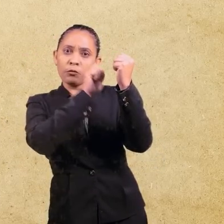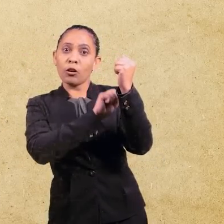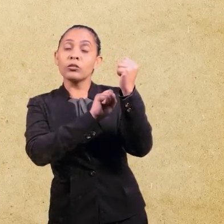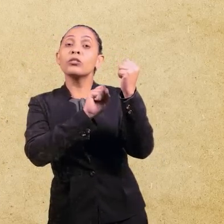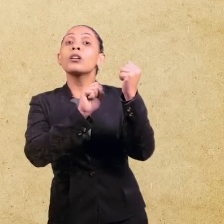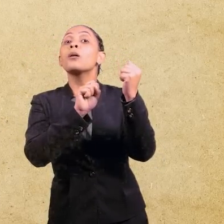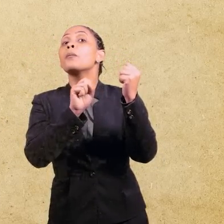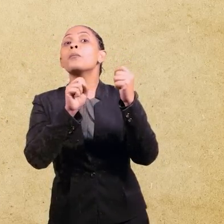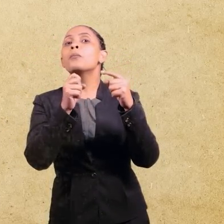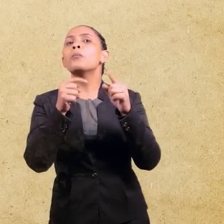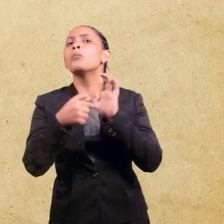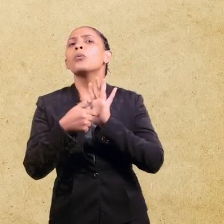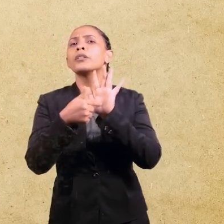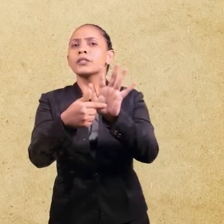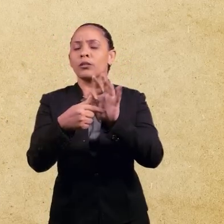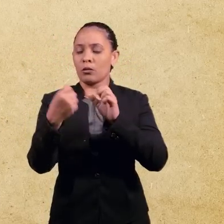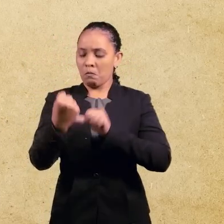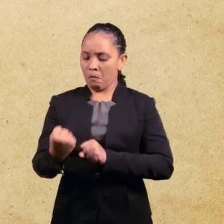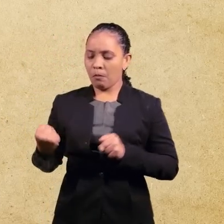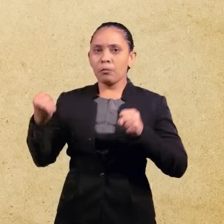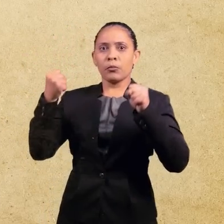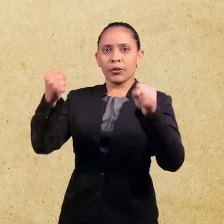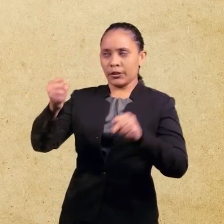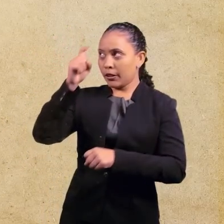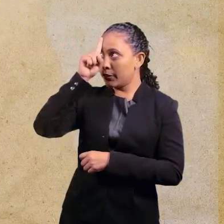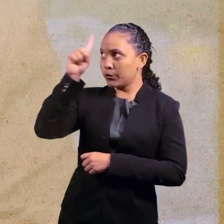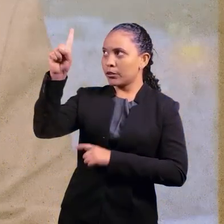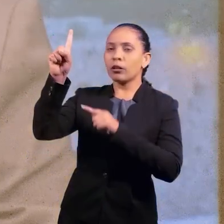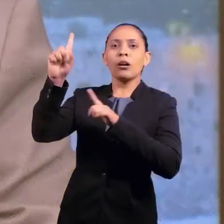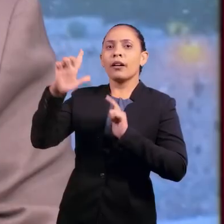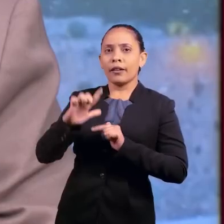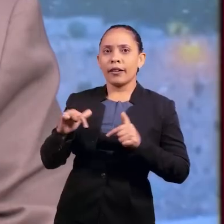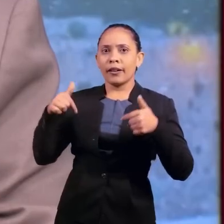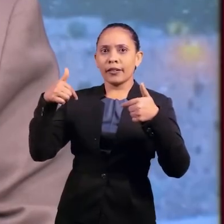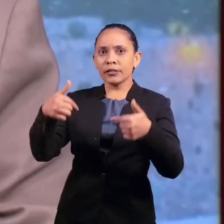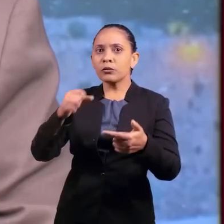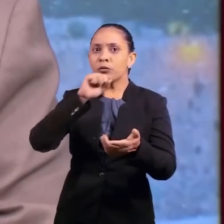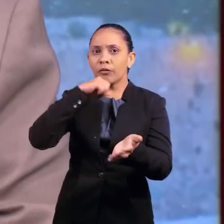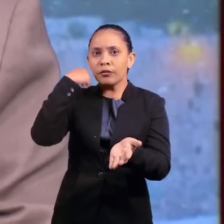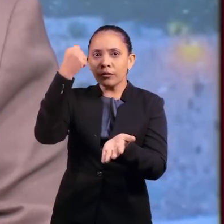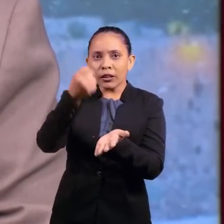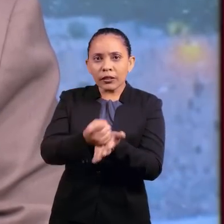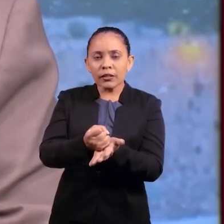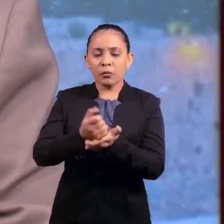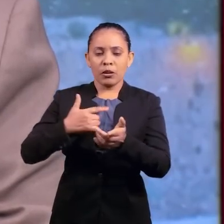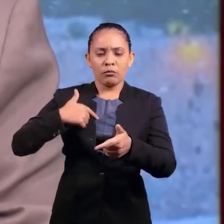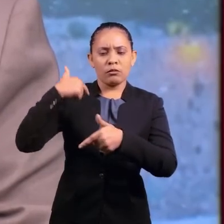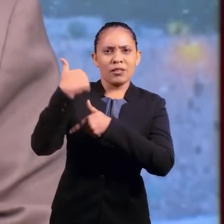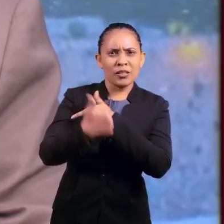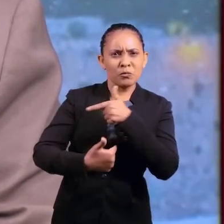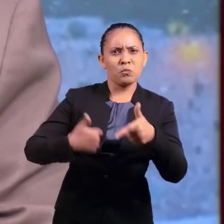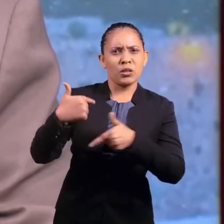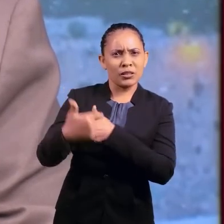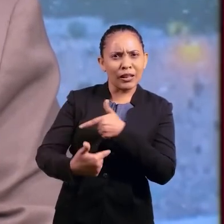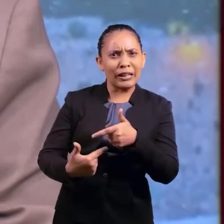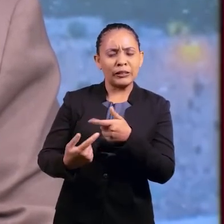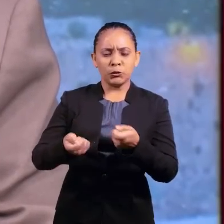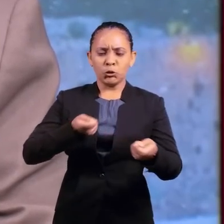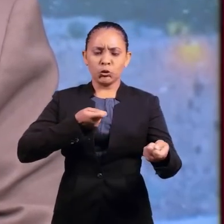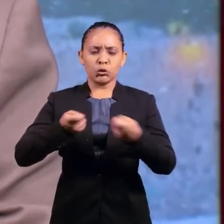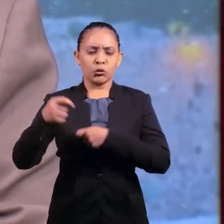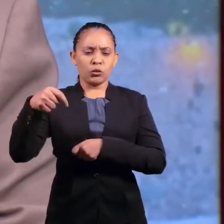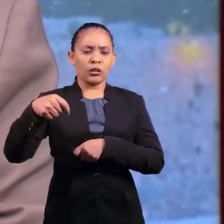sua força, né? E esse poder foi manifesto na vida de Israel no Velho Testamento, nas batalhas, no governo daquela